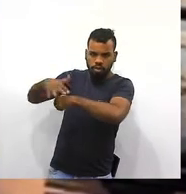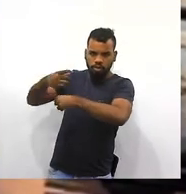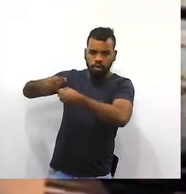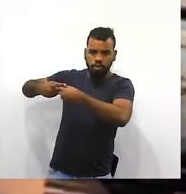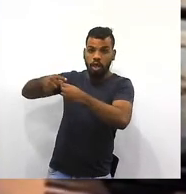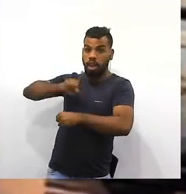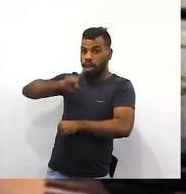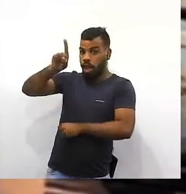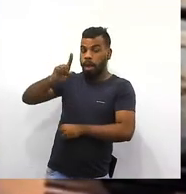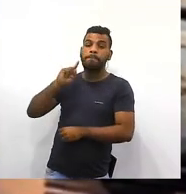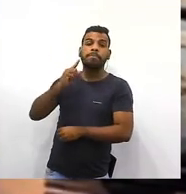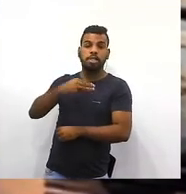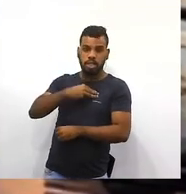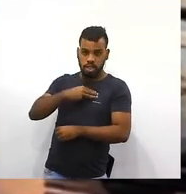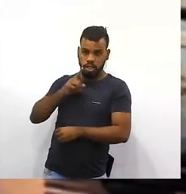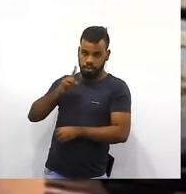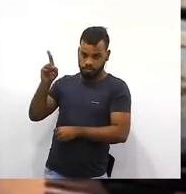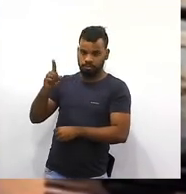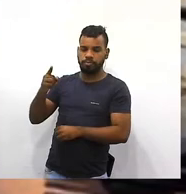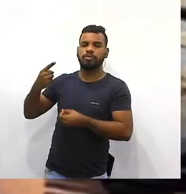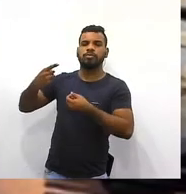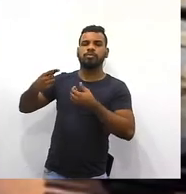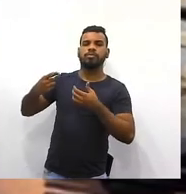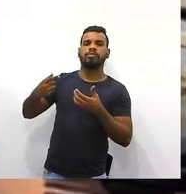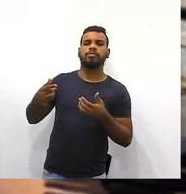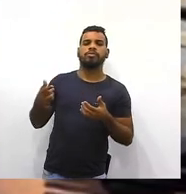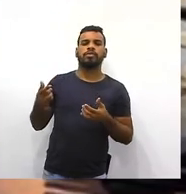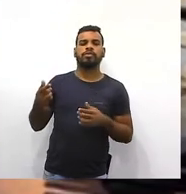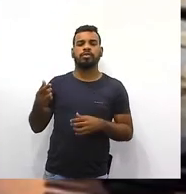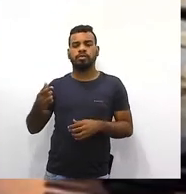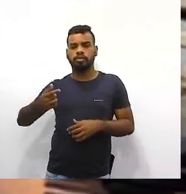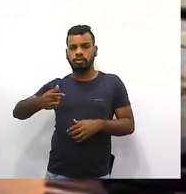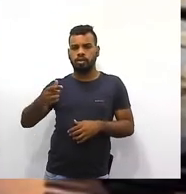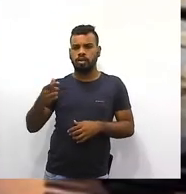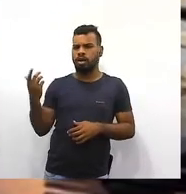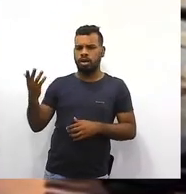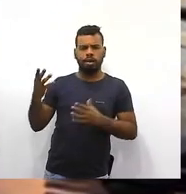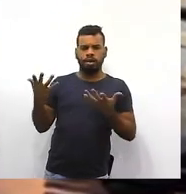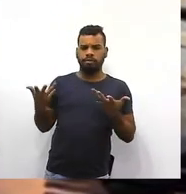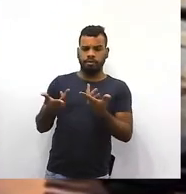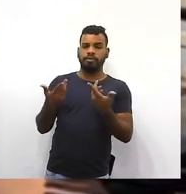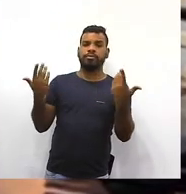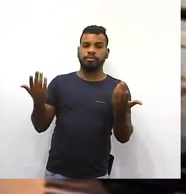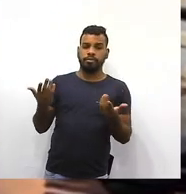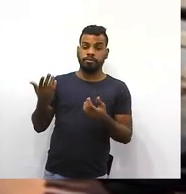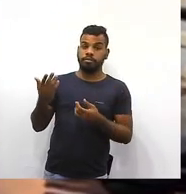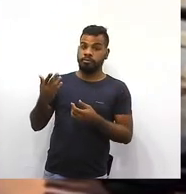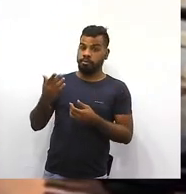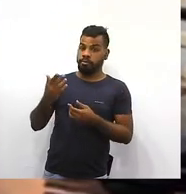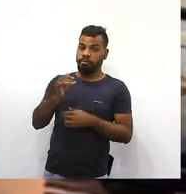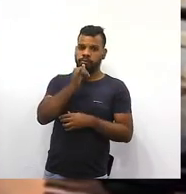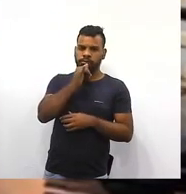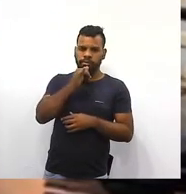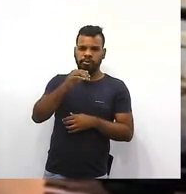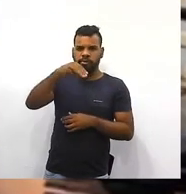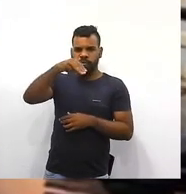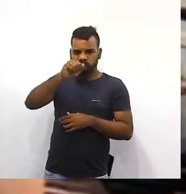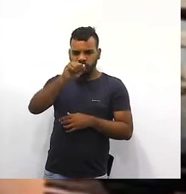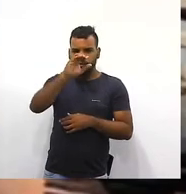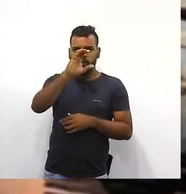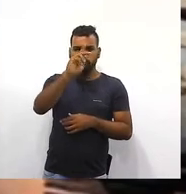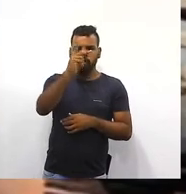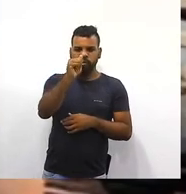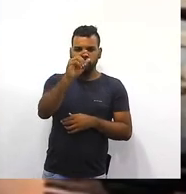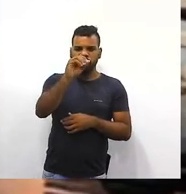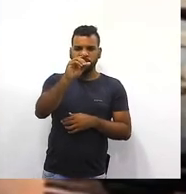né? Principalmente com a obra Grande Sertão Veredas, é algo fantástico. Enquanto Machado de Assis é o maior